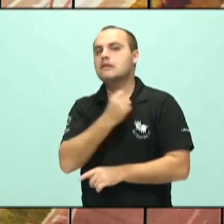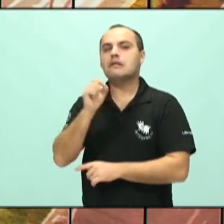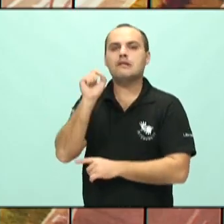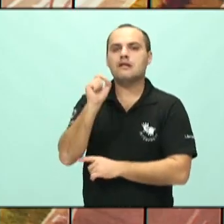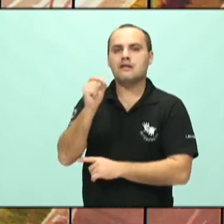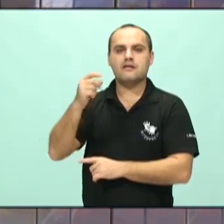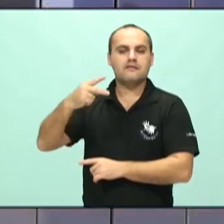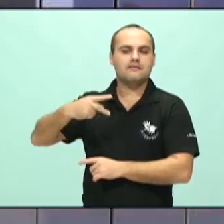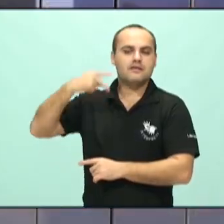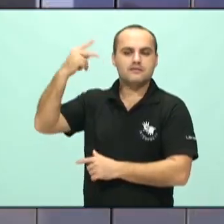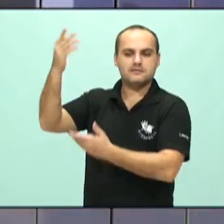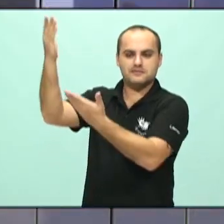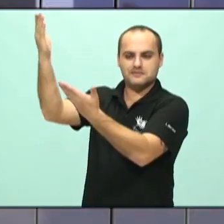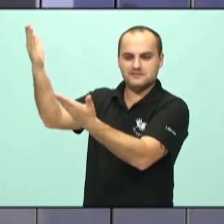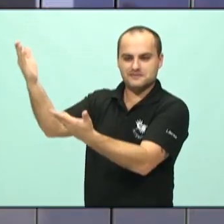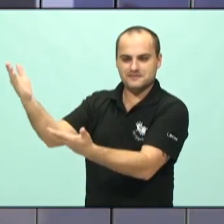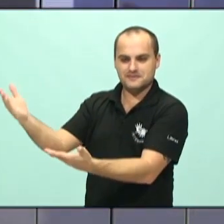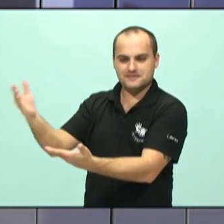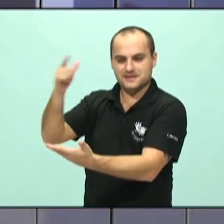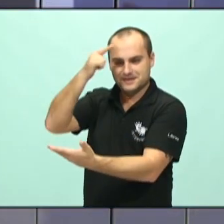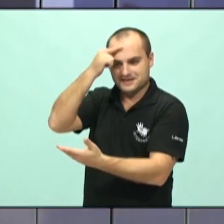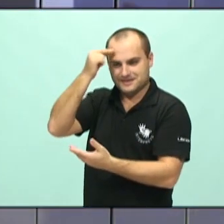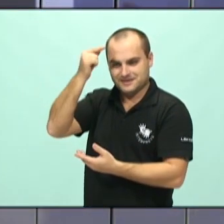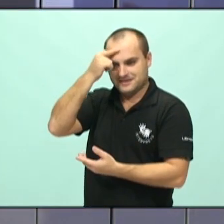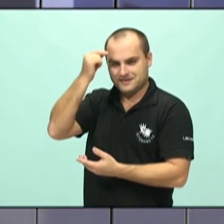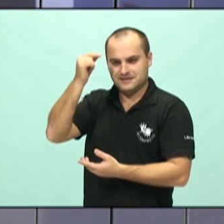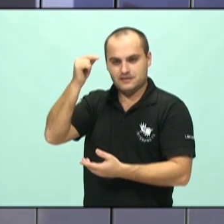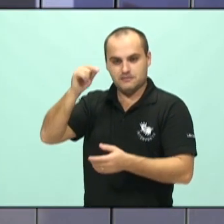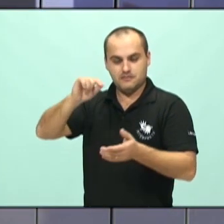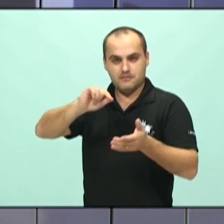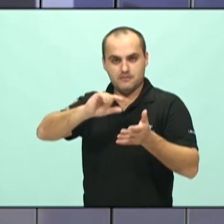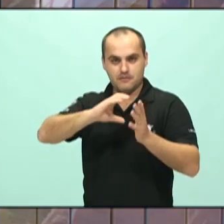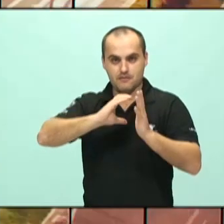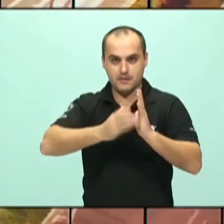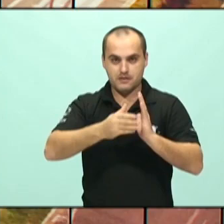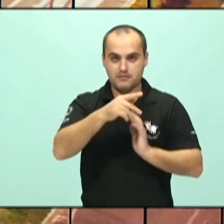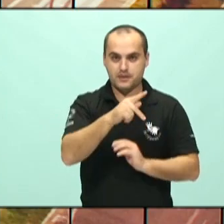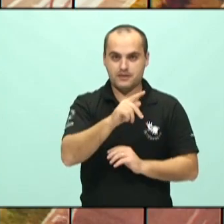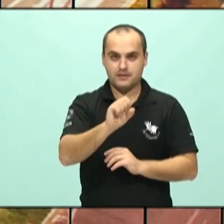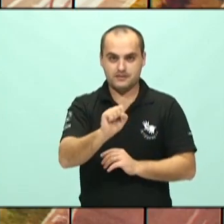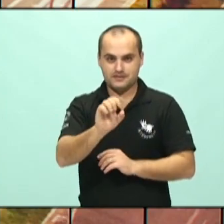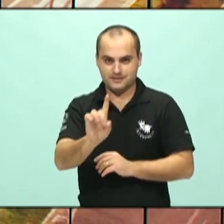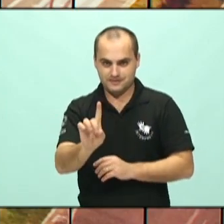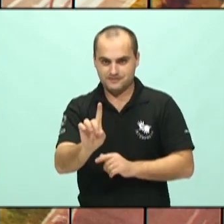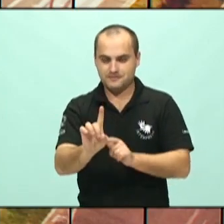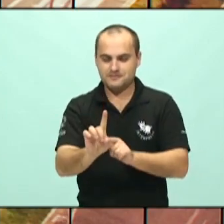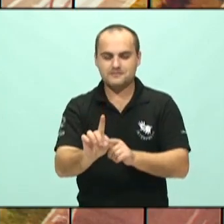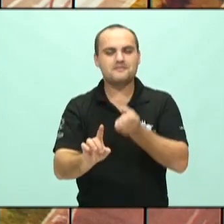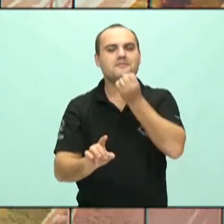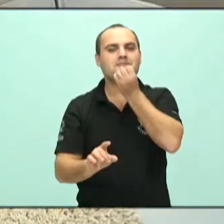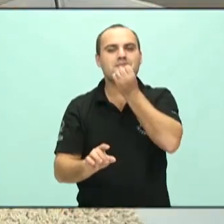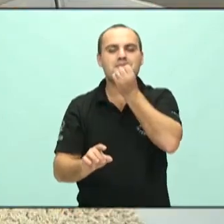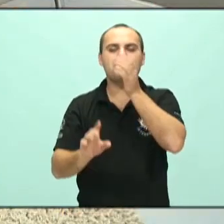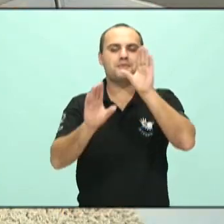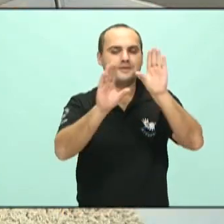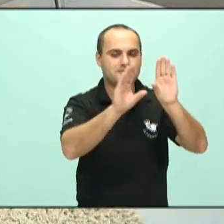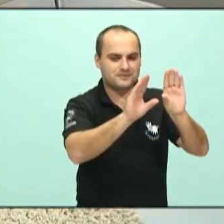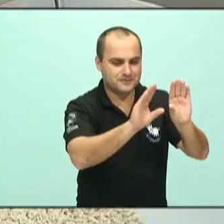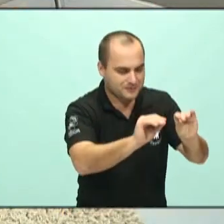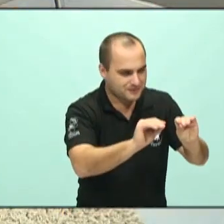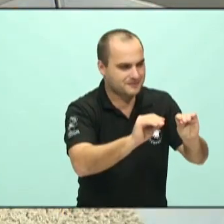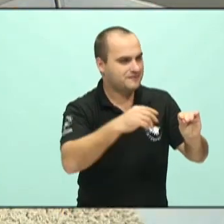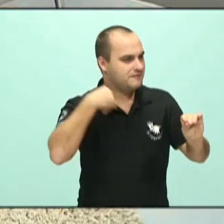querido vereador Rubens Angioletti, do PSB, ao qual dizemos boa noite, vereador, e